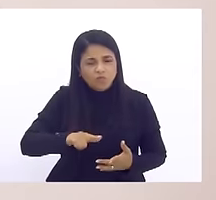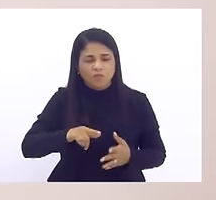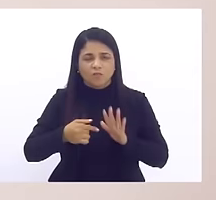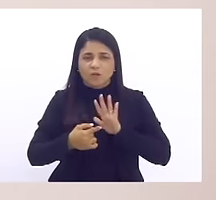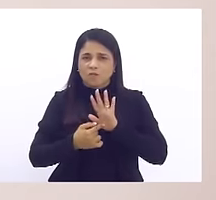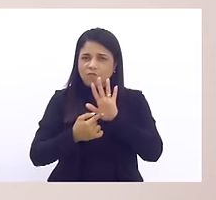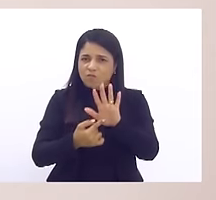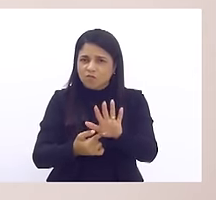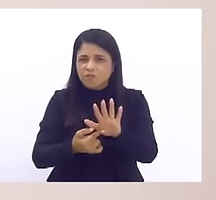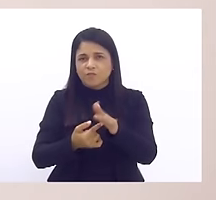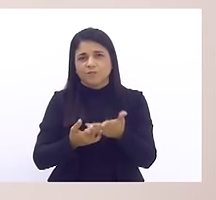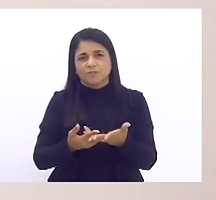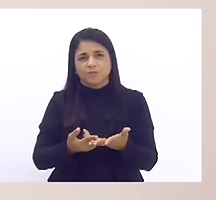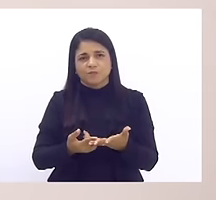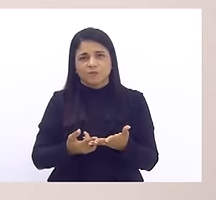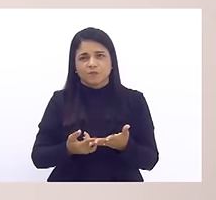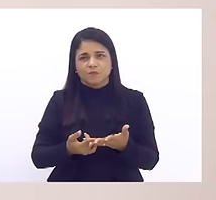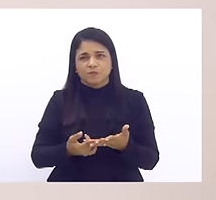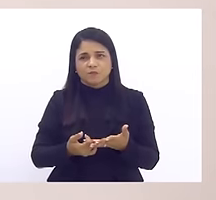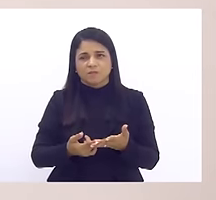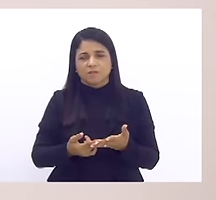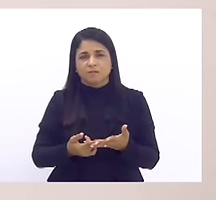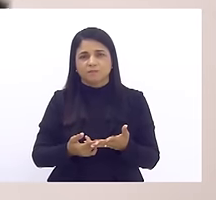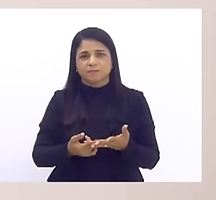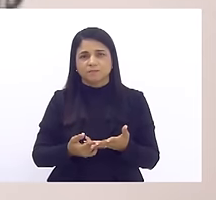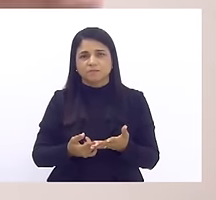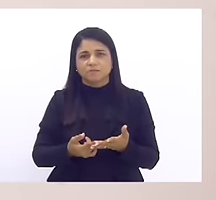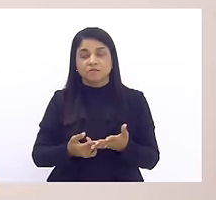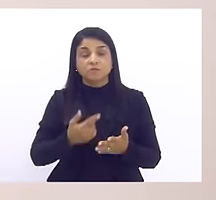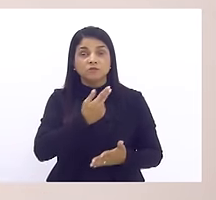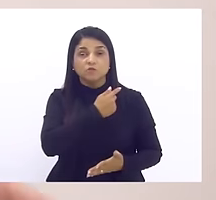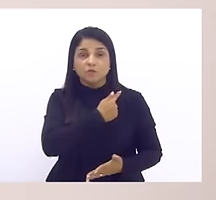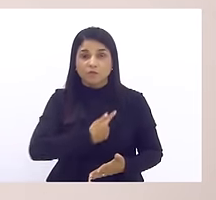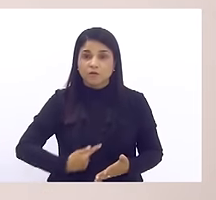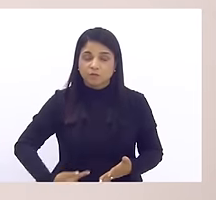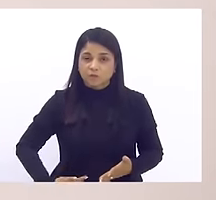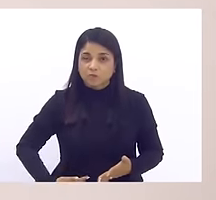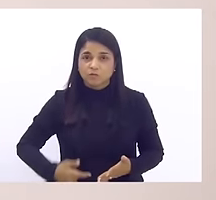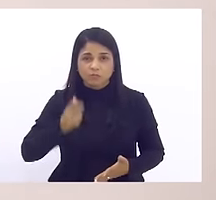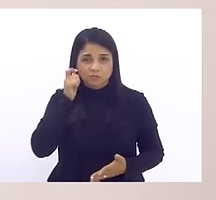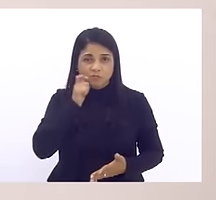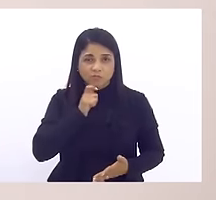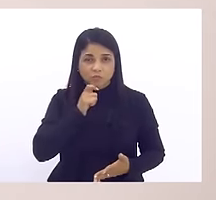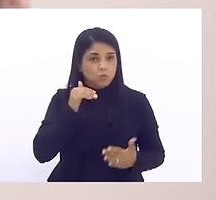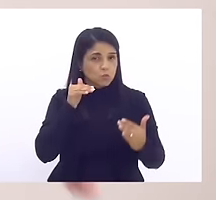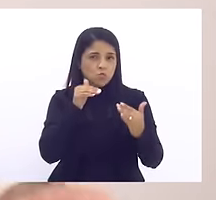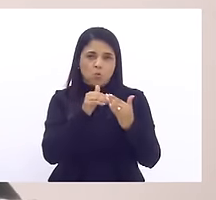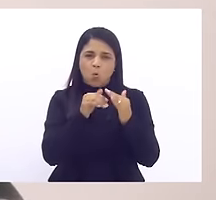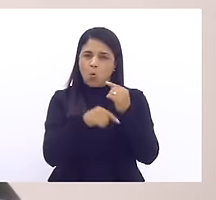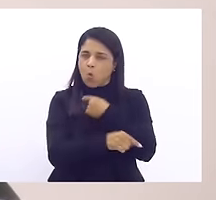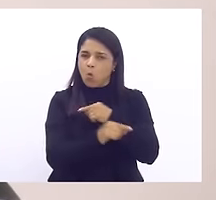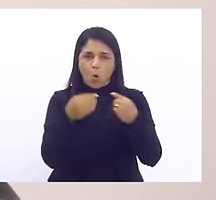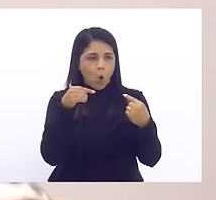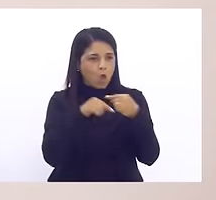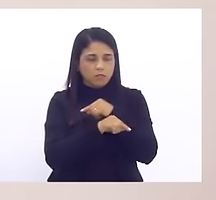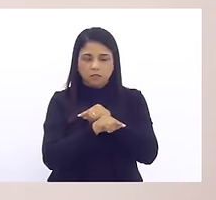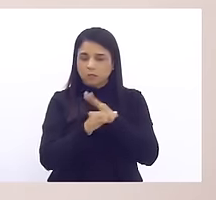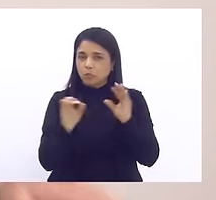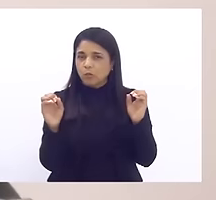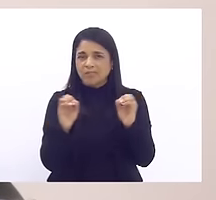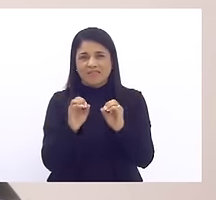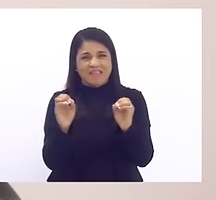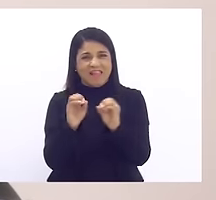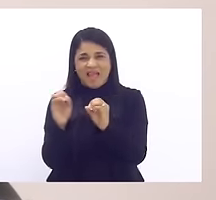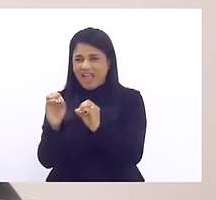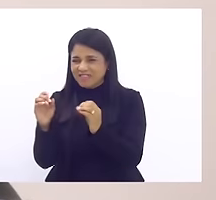a vinda do Senhor aqui dizendo que o governador não está concordando com nada disso que está acontecendo nada